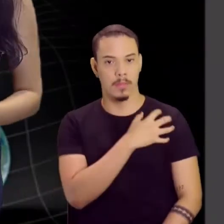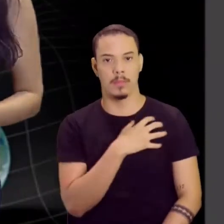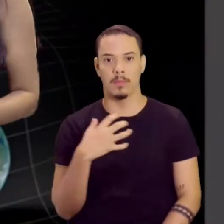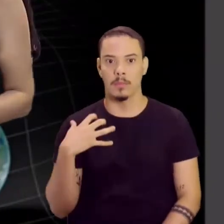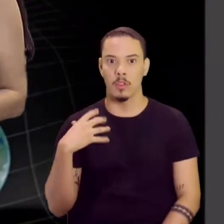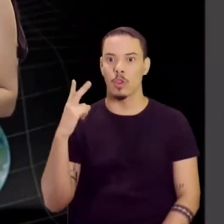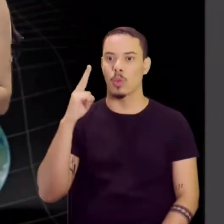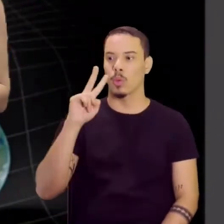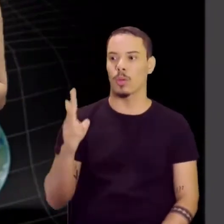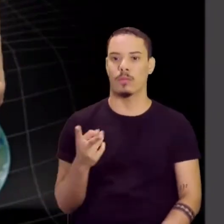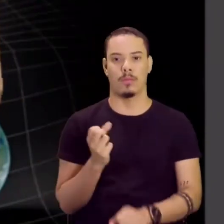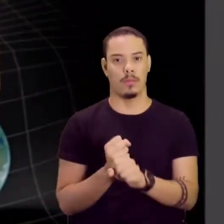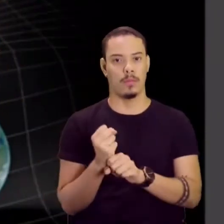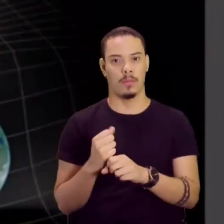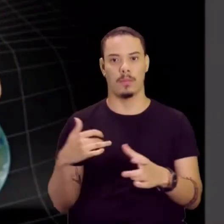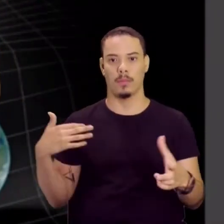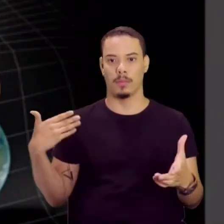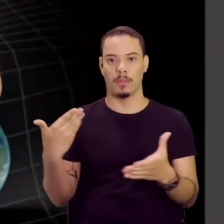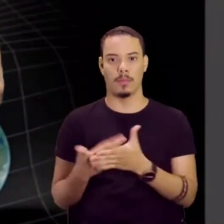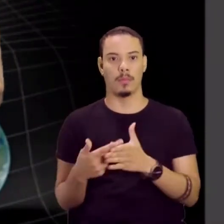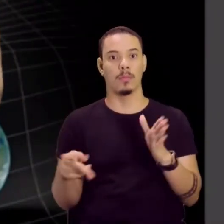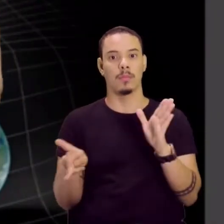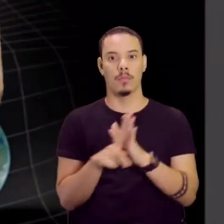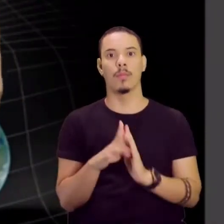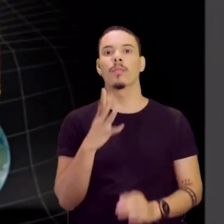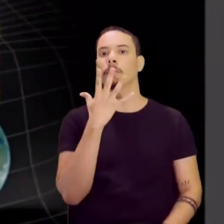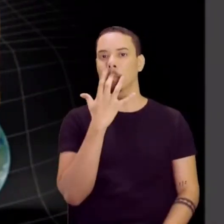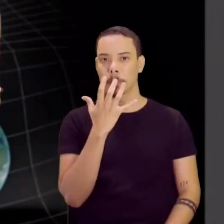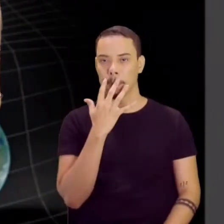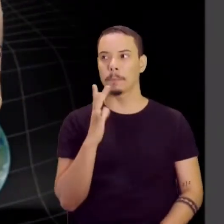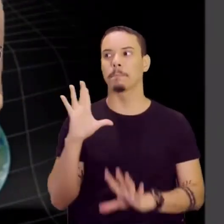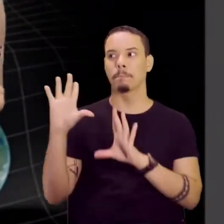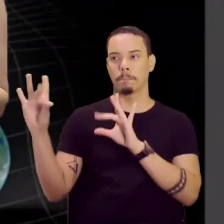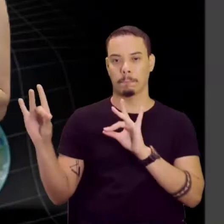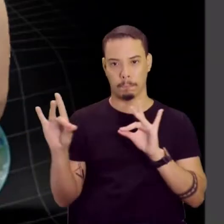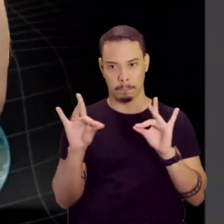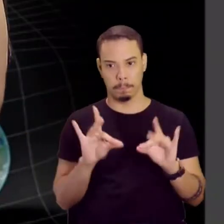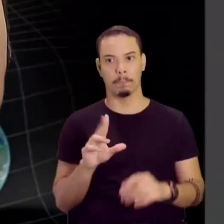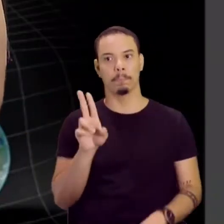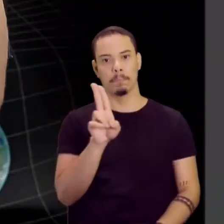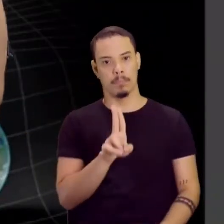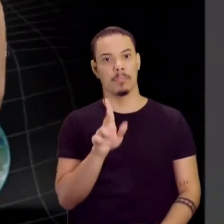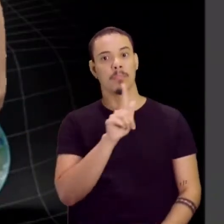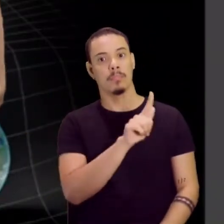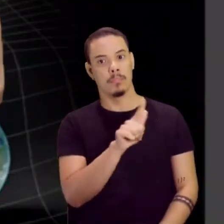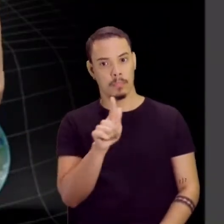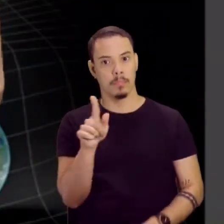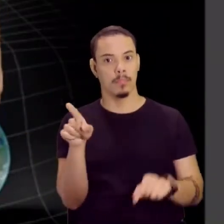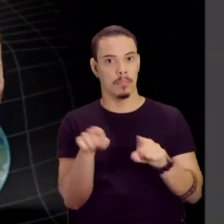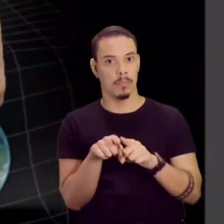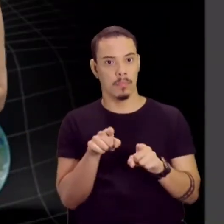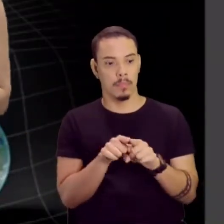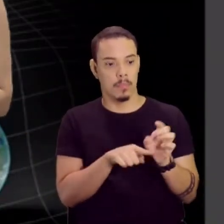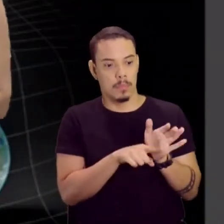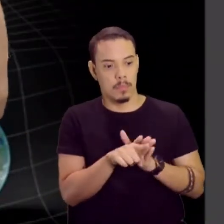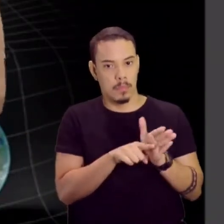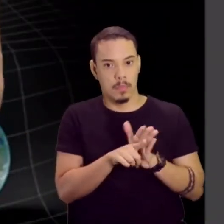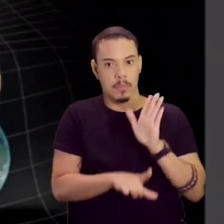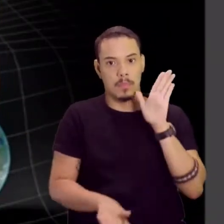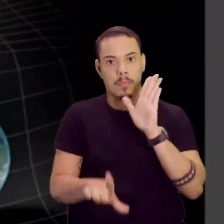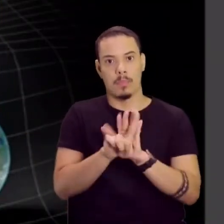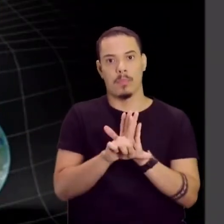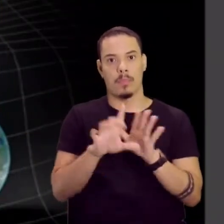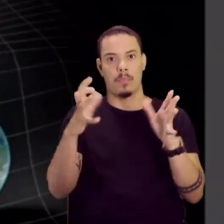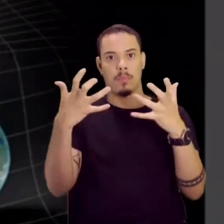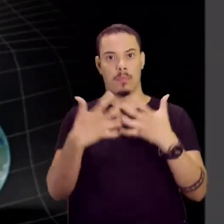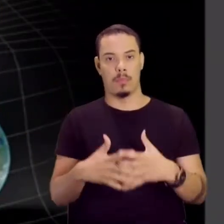anos. Newton, o próprio Newton pegou muitas obras de Aristóteles e Galileu Sim, também para Galileu, formular, né, justamente, as leis com da certeza.